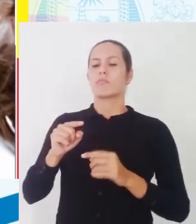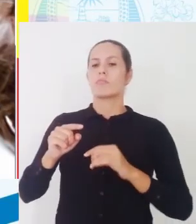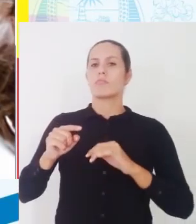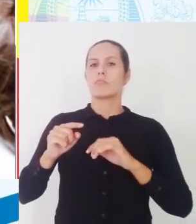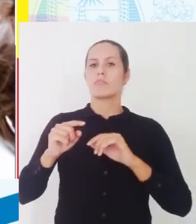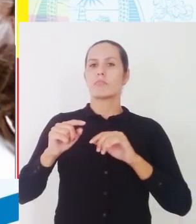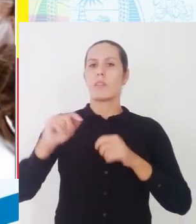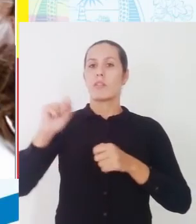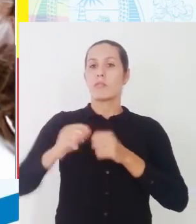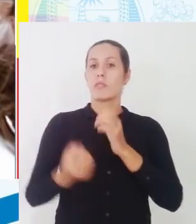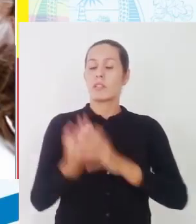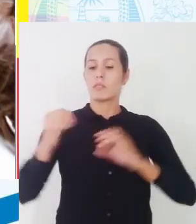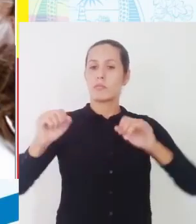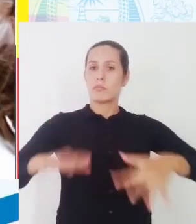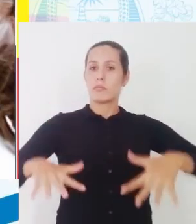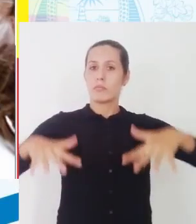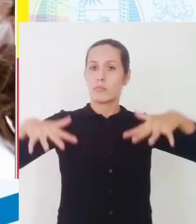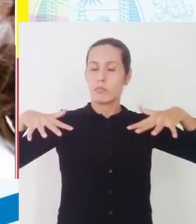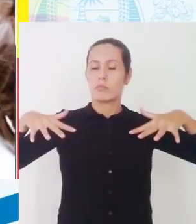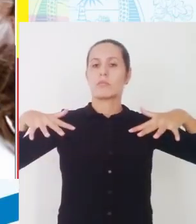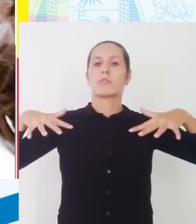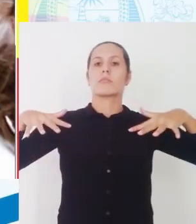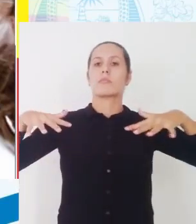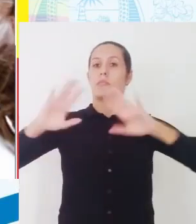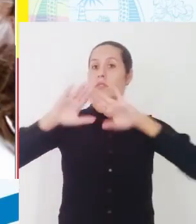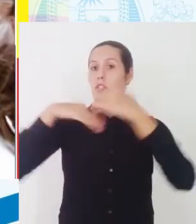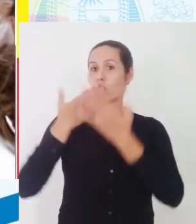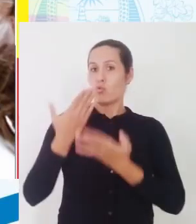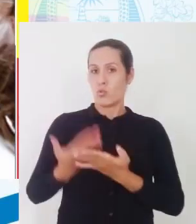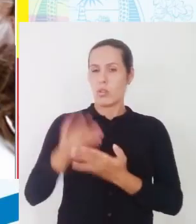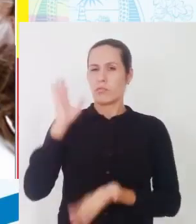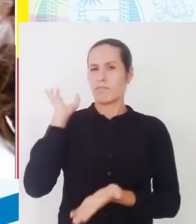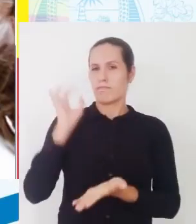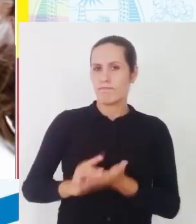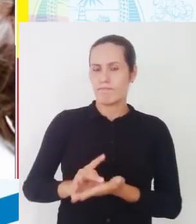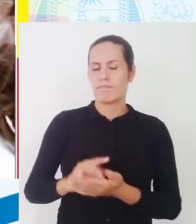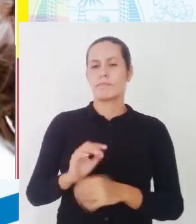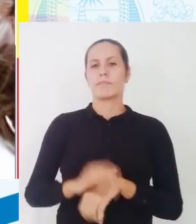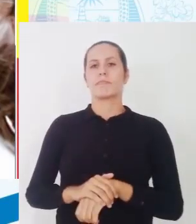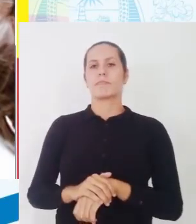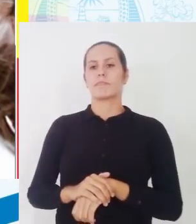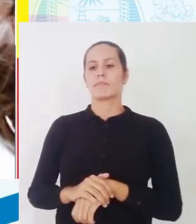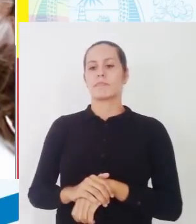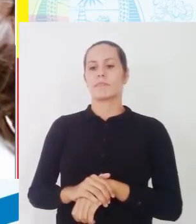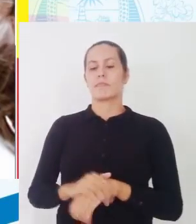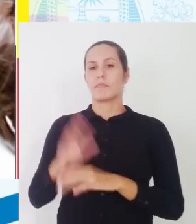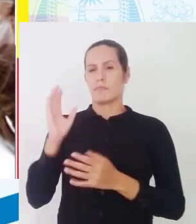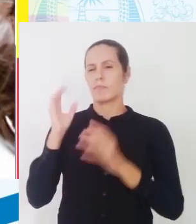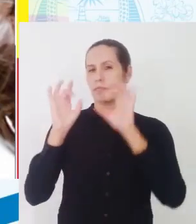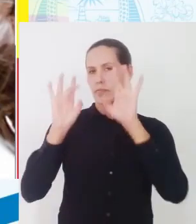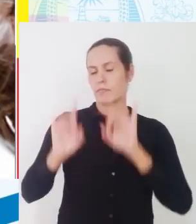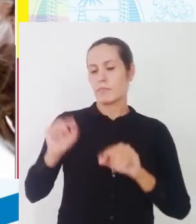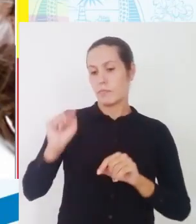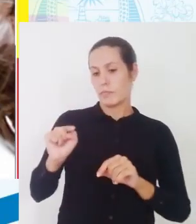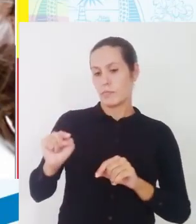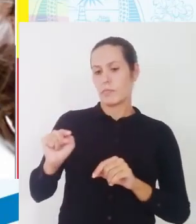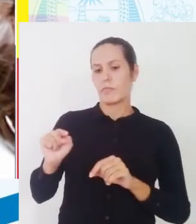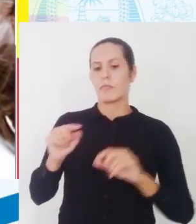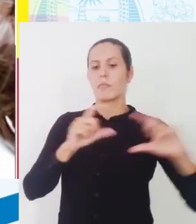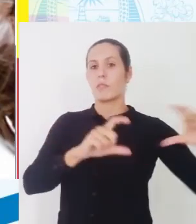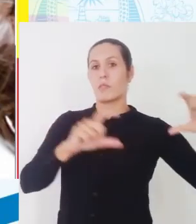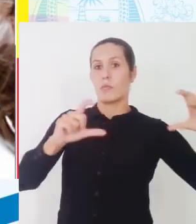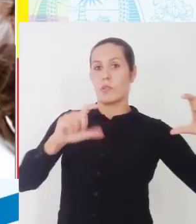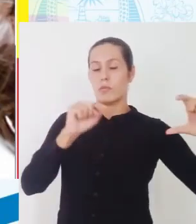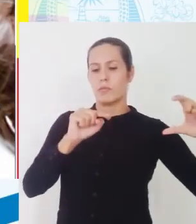exemplar na realização de assembleias escolares. Então, você tem aí no primeiro balão, no balão maior, no caso.